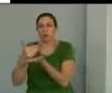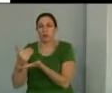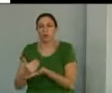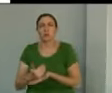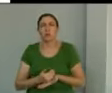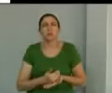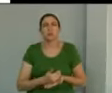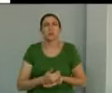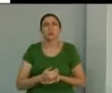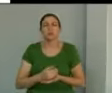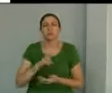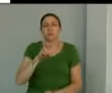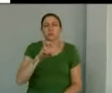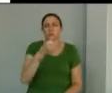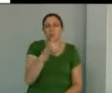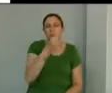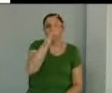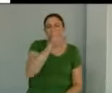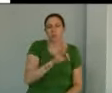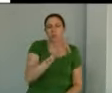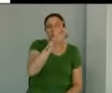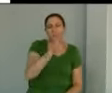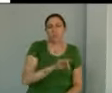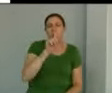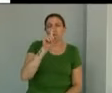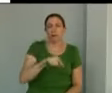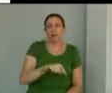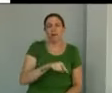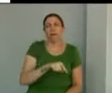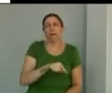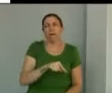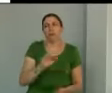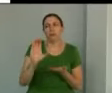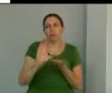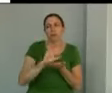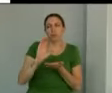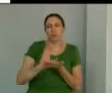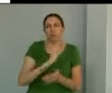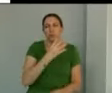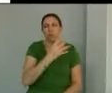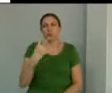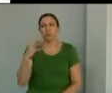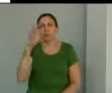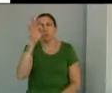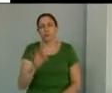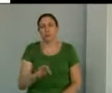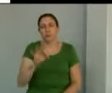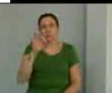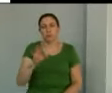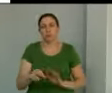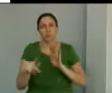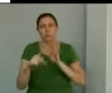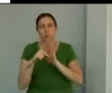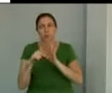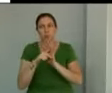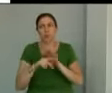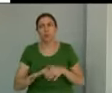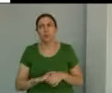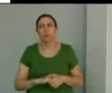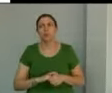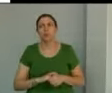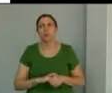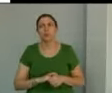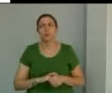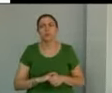que 56% mais ou menos é receitas de transferências e 44% de receita própria, tá? Que é um número